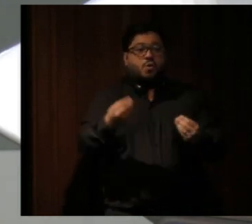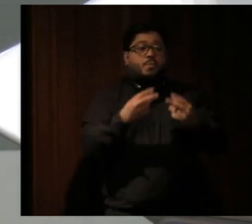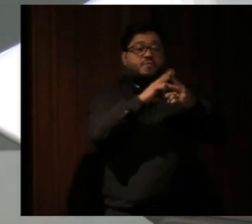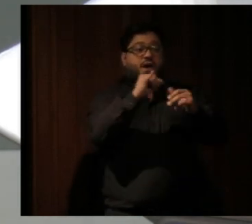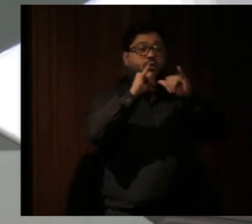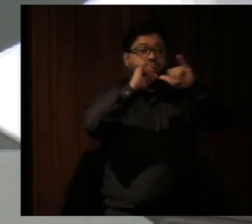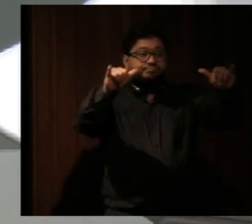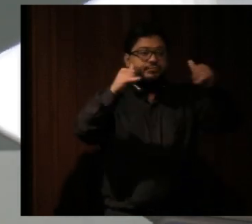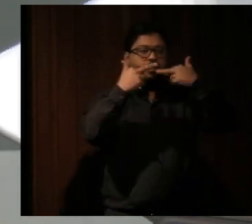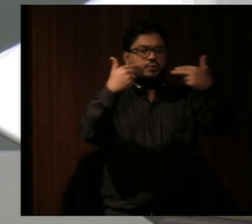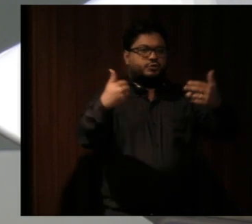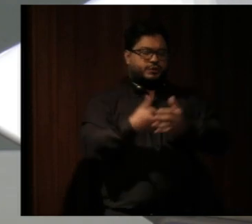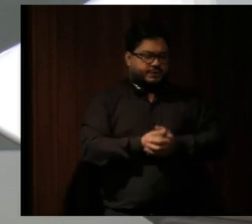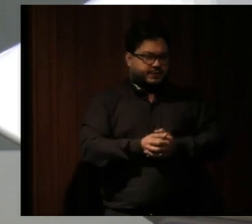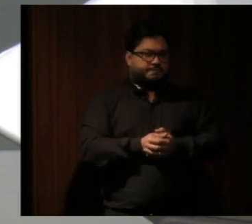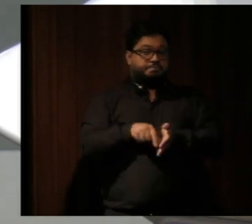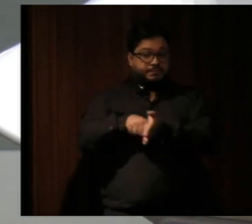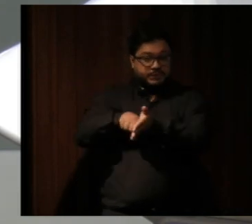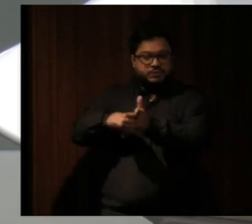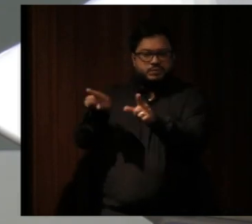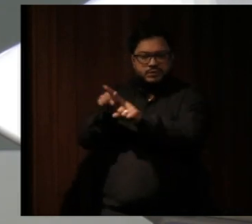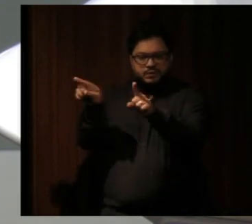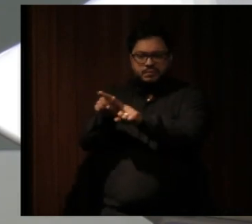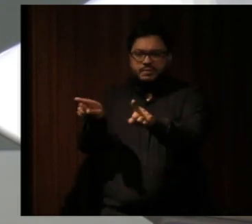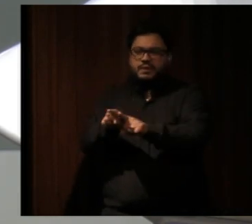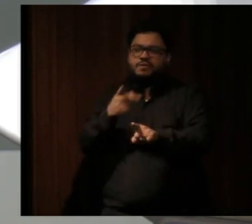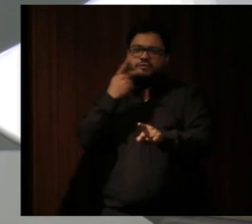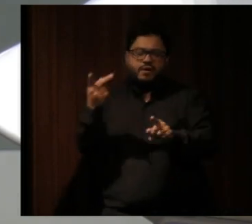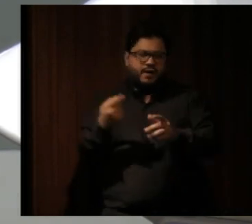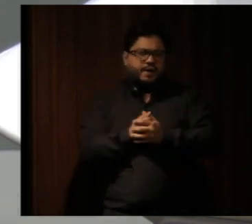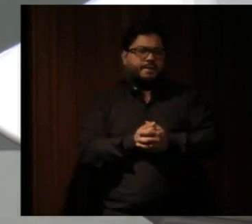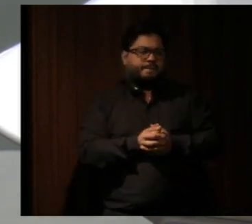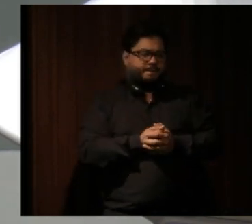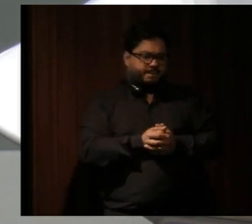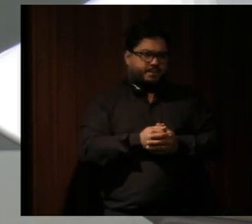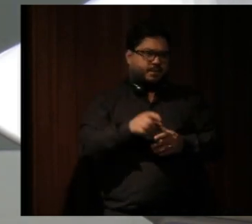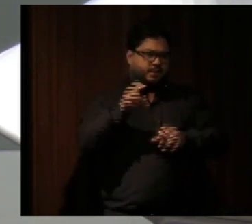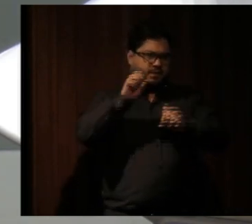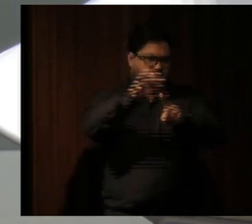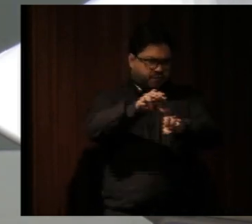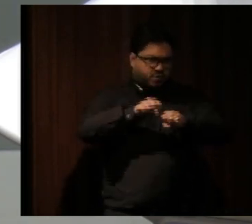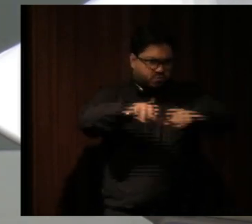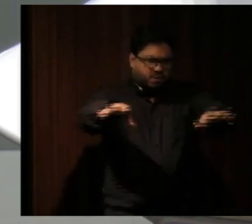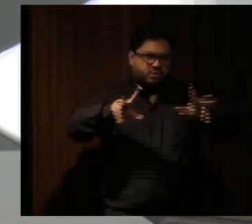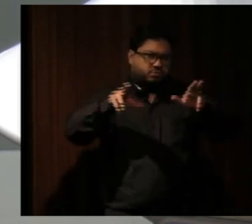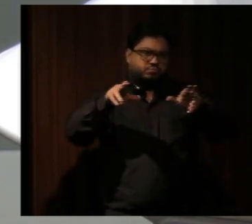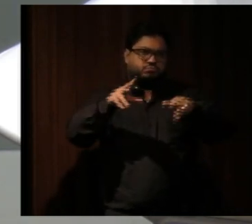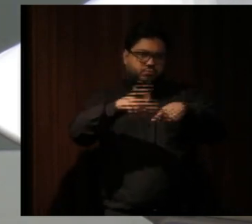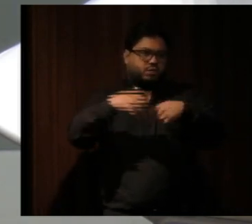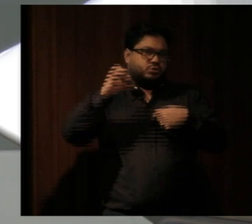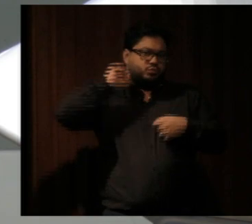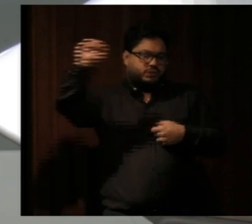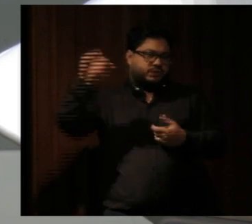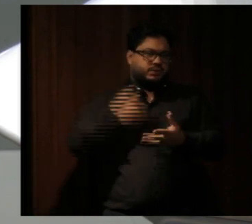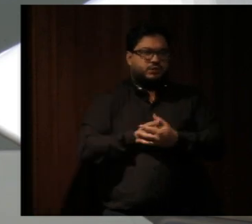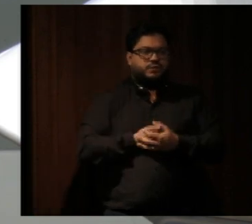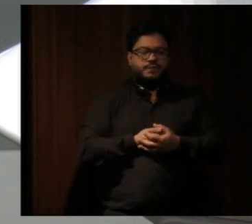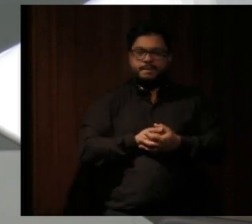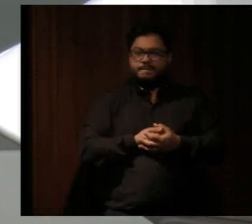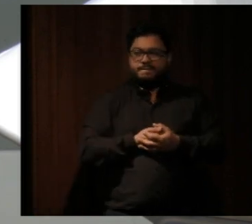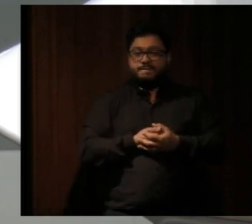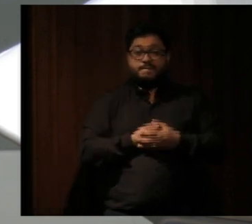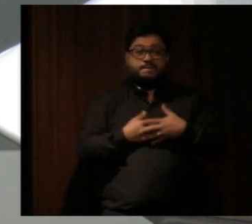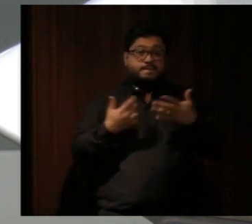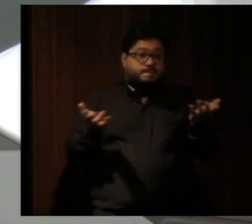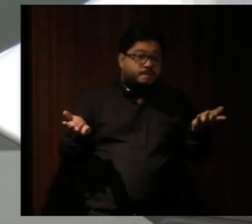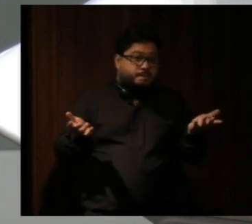situação os pesquisadores também falam em efeito efeito contágio inclusive no suicídio no caso de suicídios eh